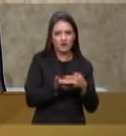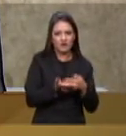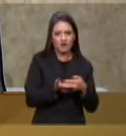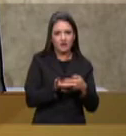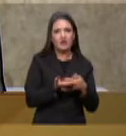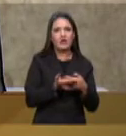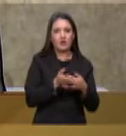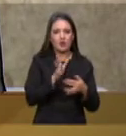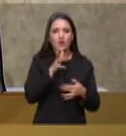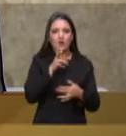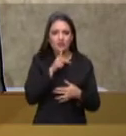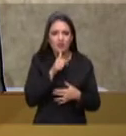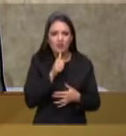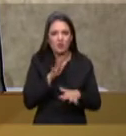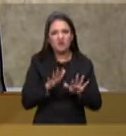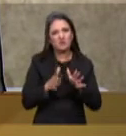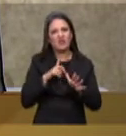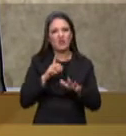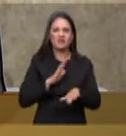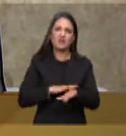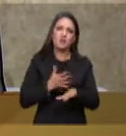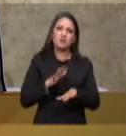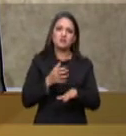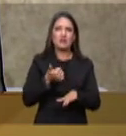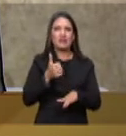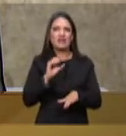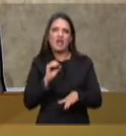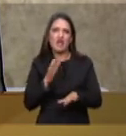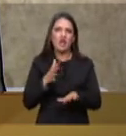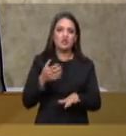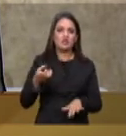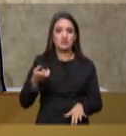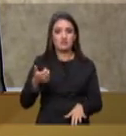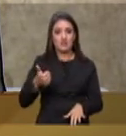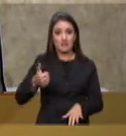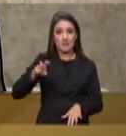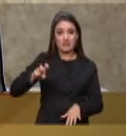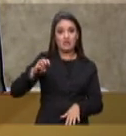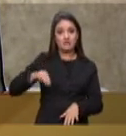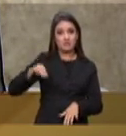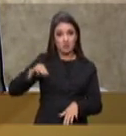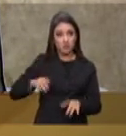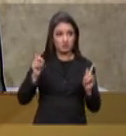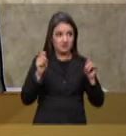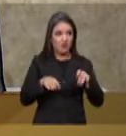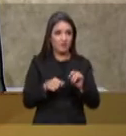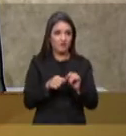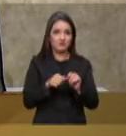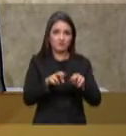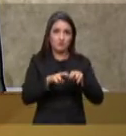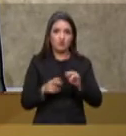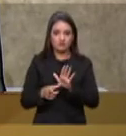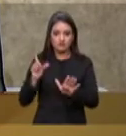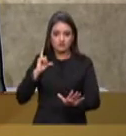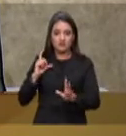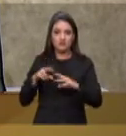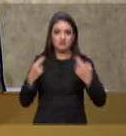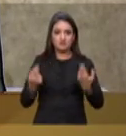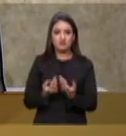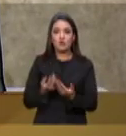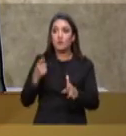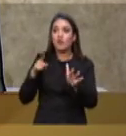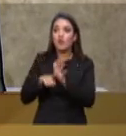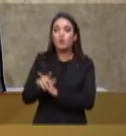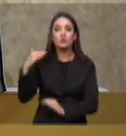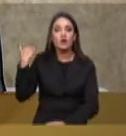nos alongamos, de mais ou menos uns 10, 15 minutos, em razão das audiências. Eu pergunto a Vossa Excelência, ministra Carmen,